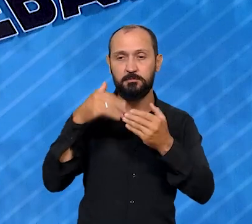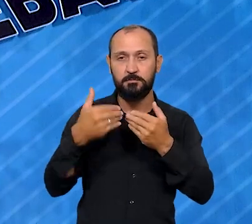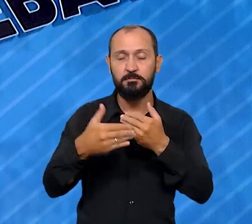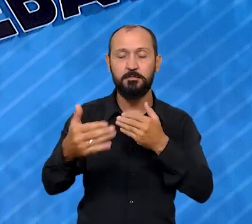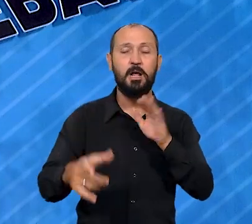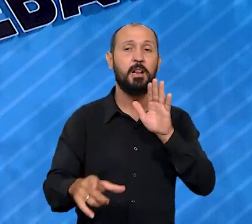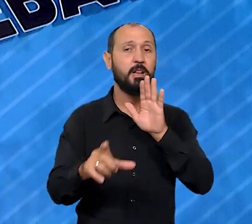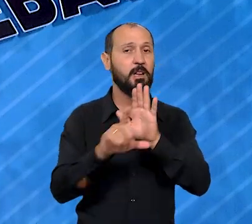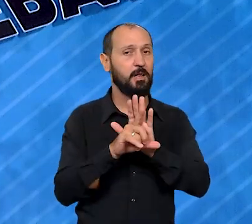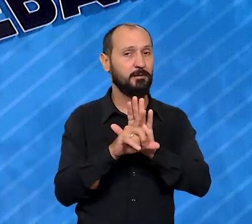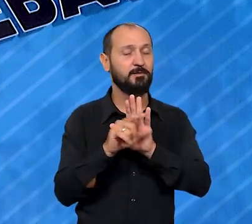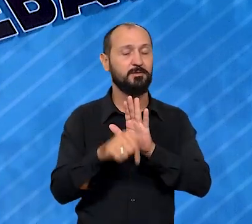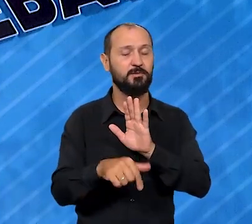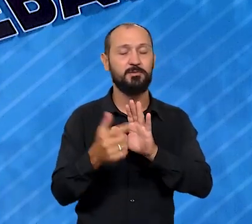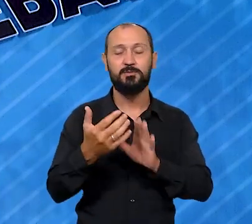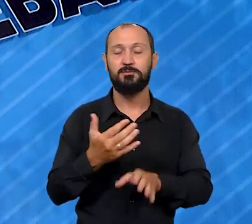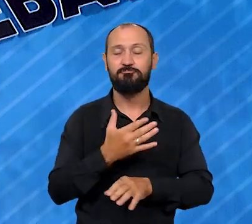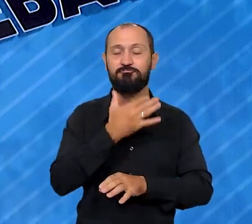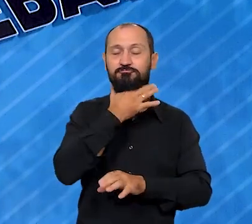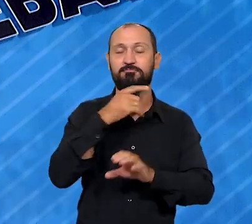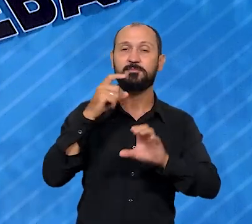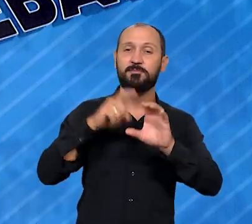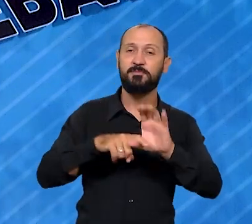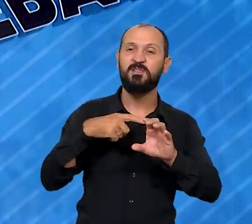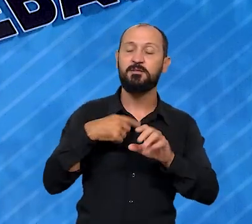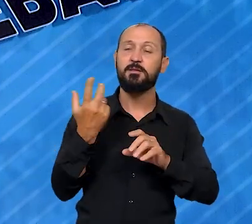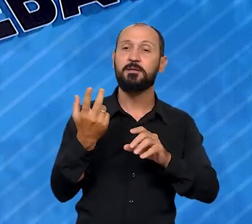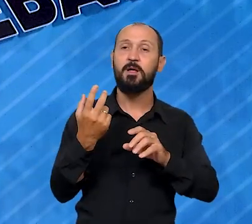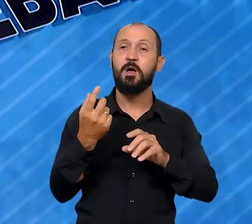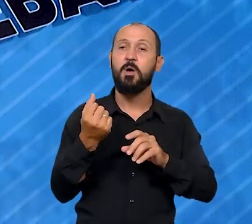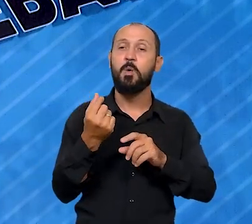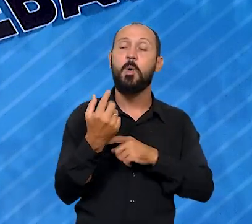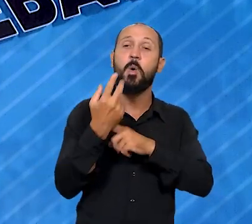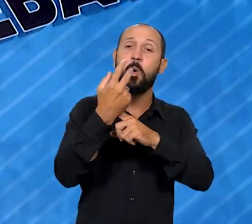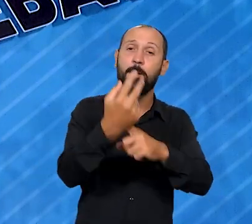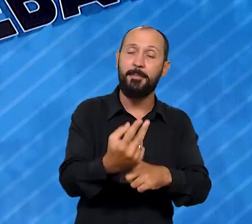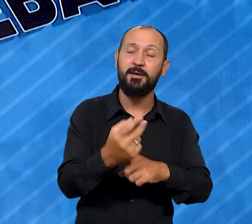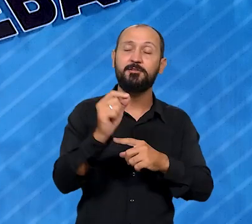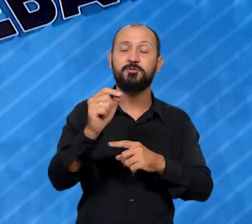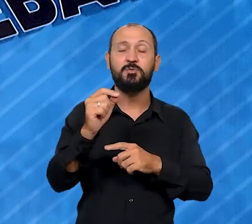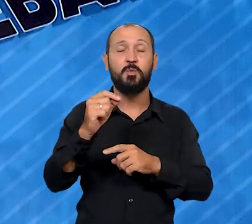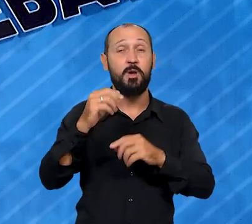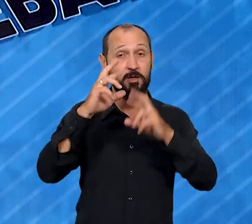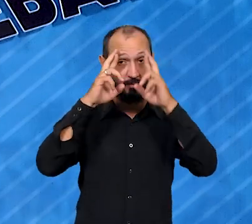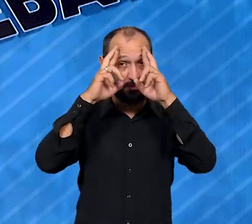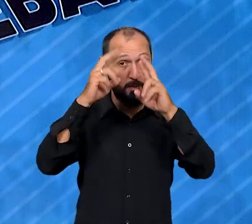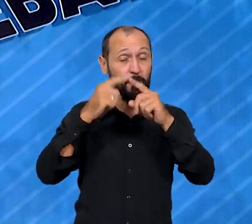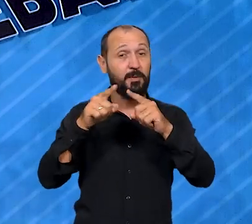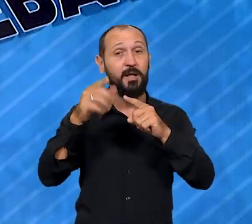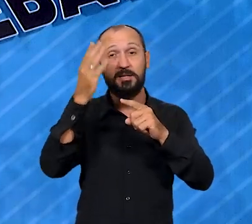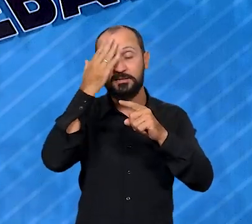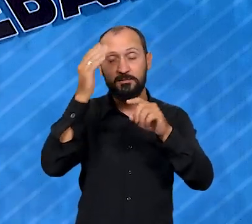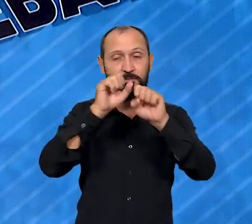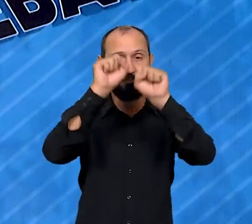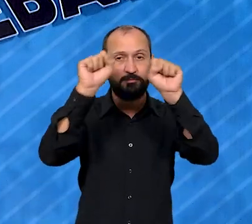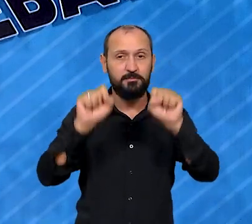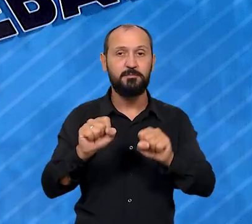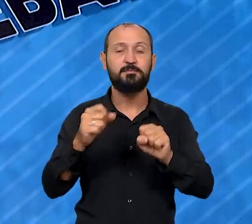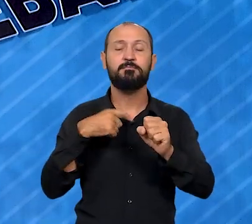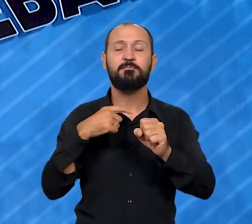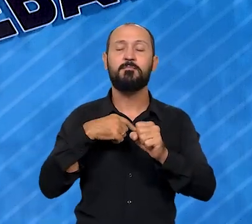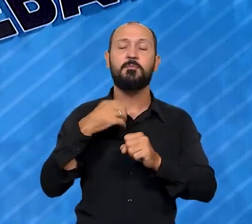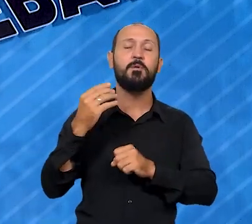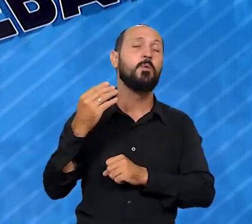dia, por decorrência da lei do superendividamento, elas têm que oferecer um crédito responsável. Elas têm a obrigação, porque elas têm acesso